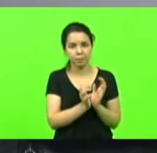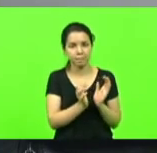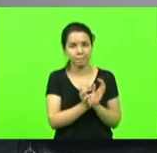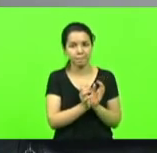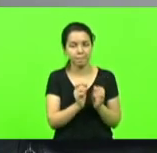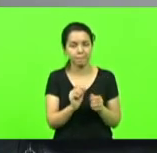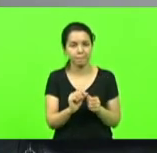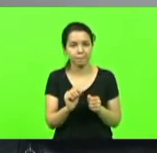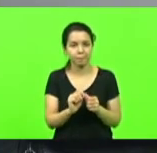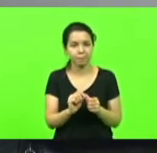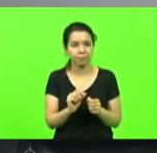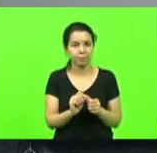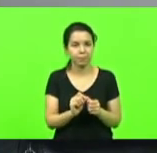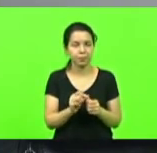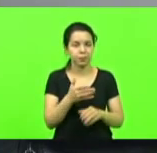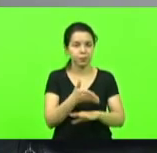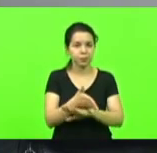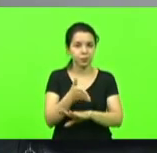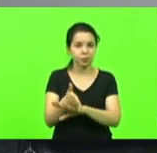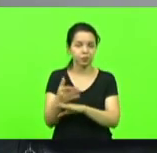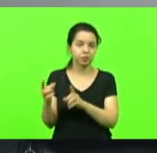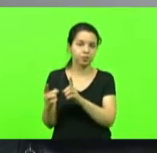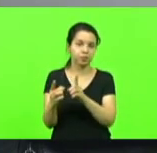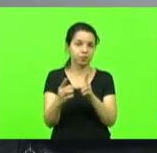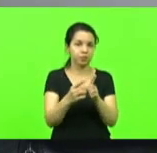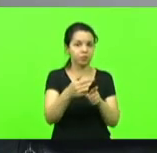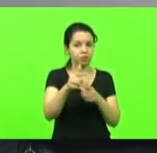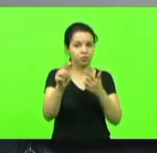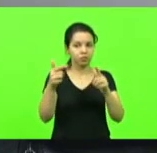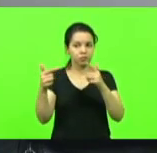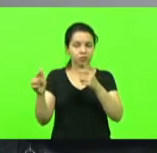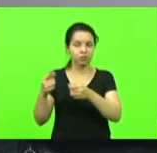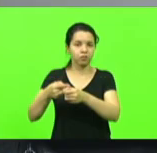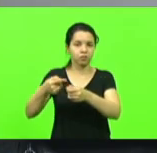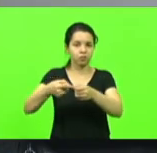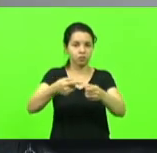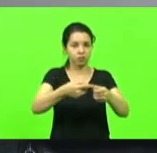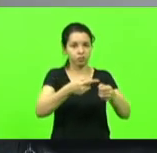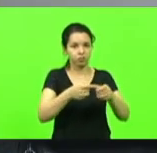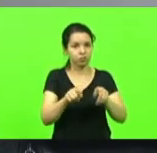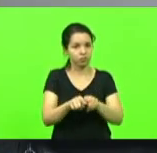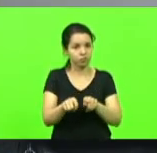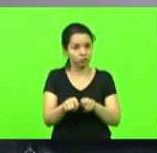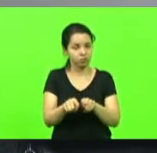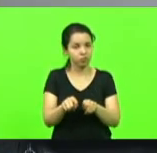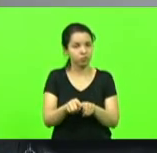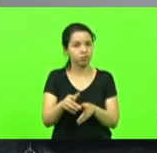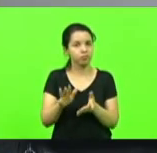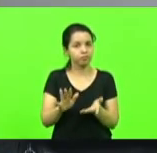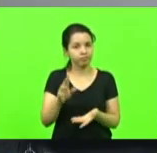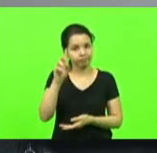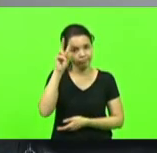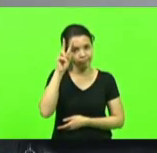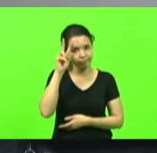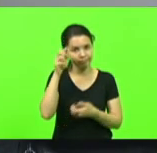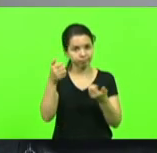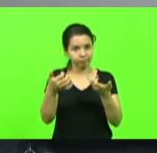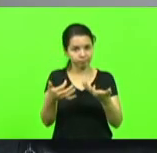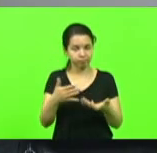uma cobertura também de outros municípios. Mas daí eu vou contar uma historinha minha